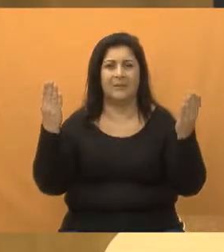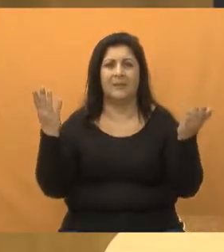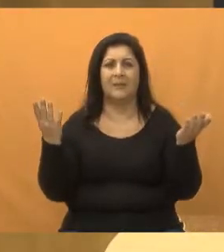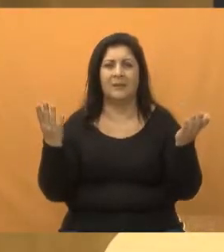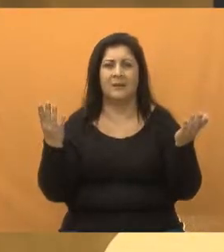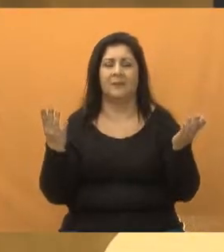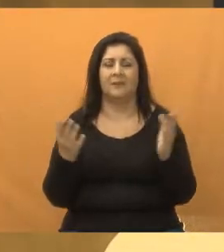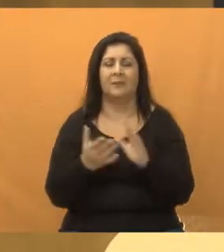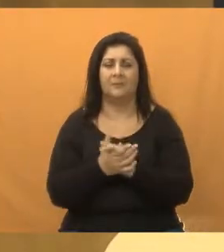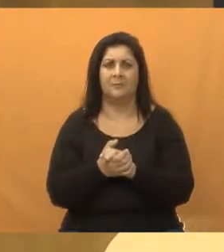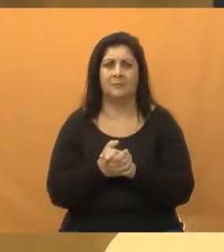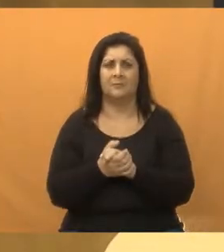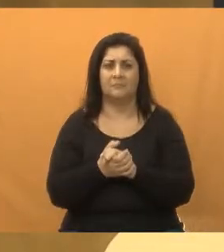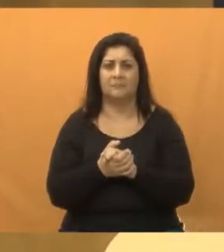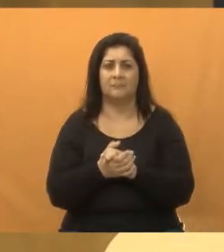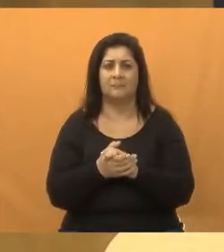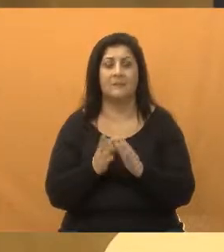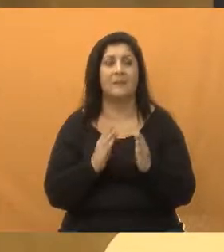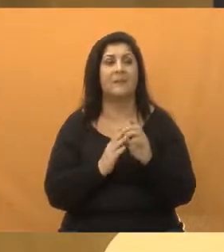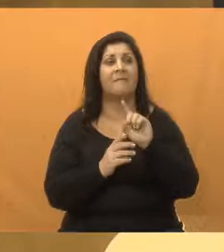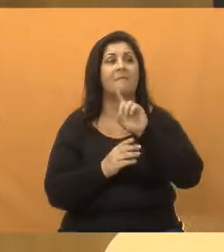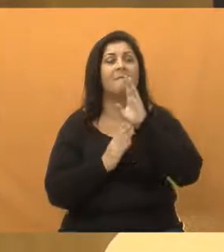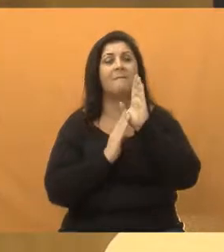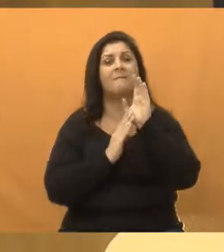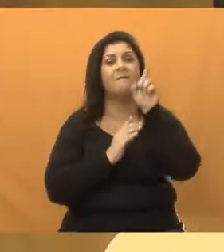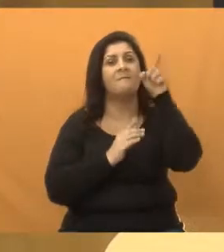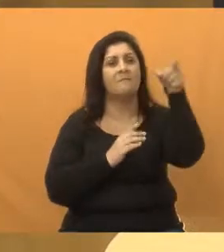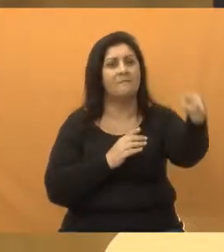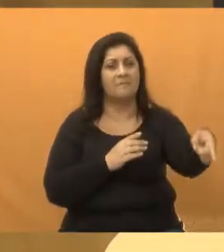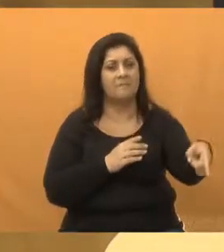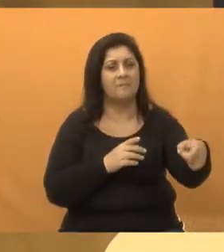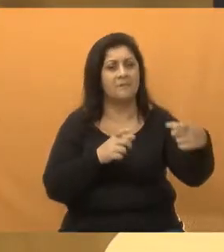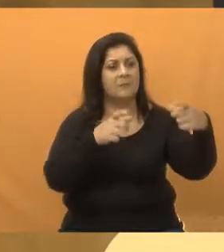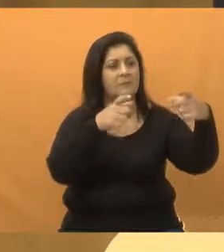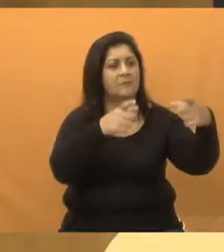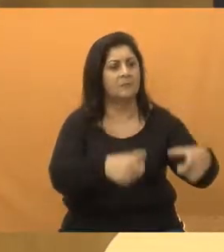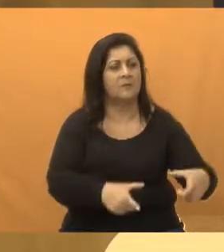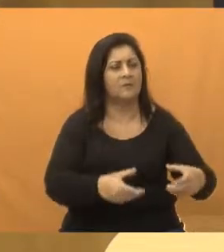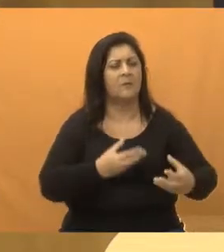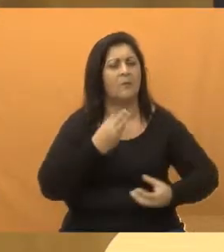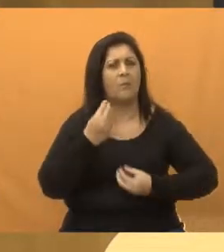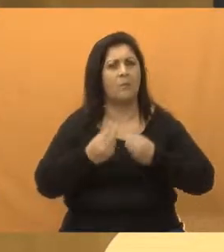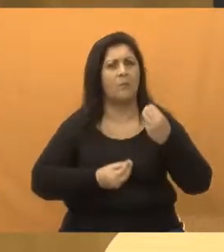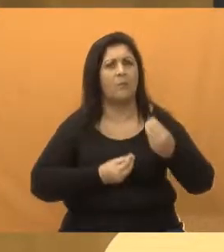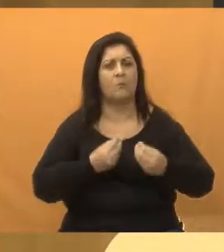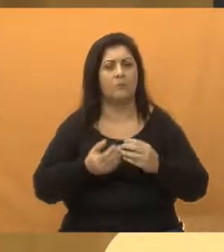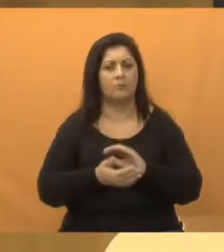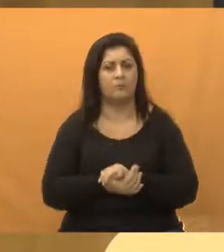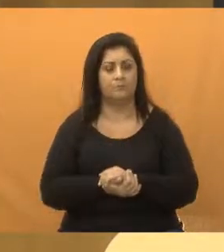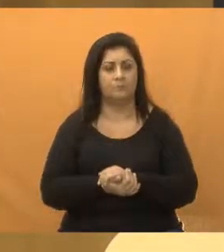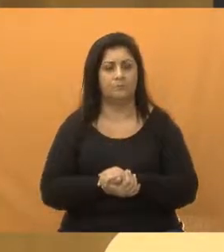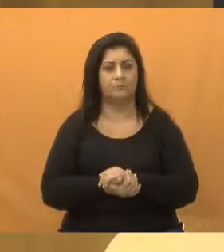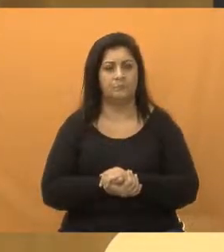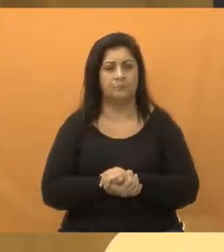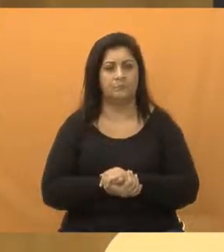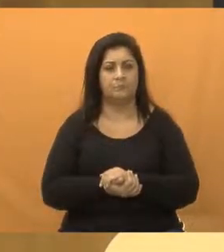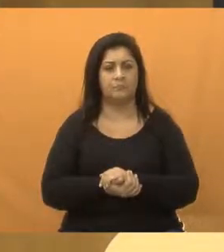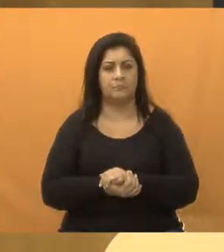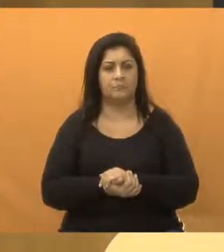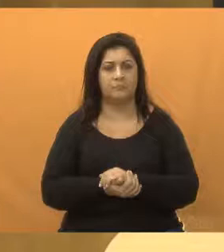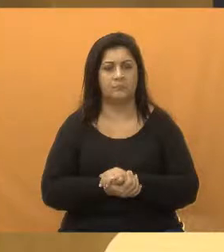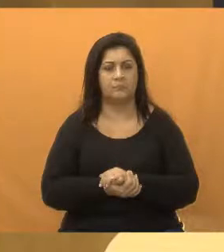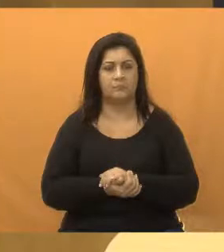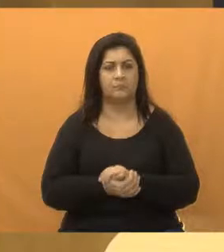as portas e vai para o campo, olha como é que está o nosso campo, tá? Jardim